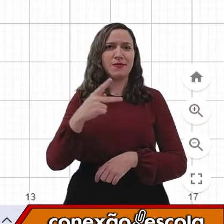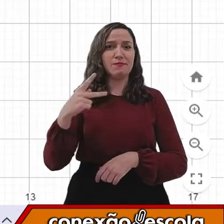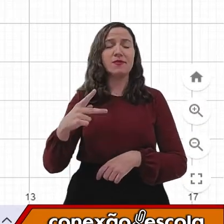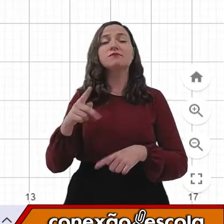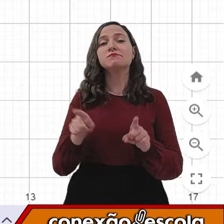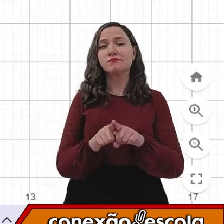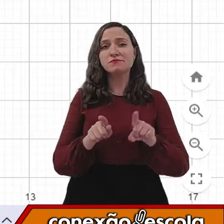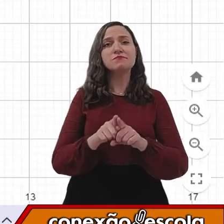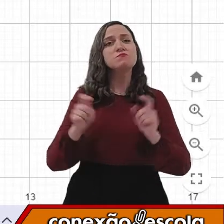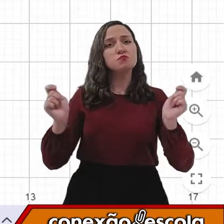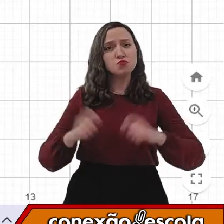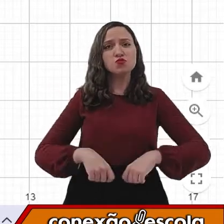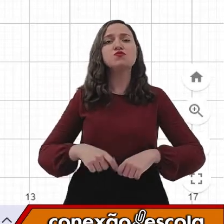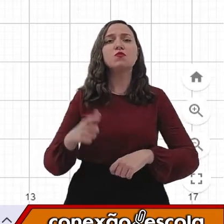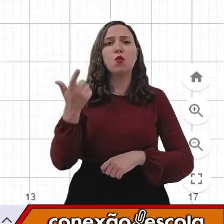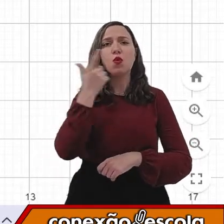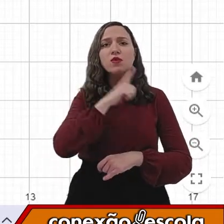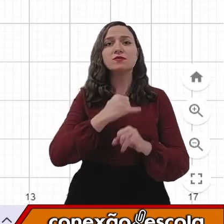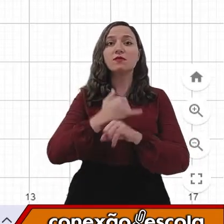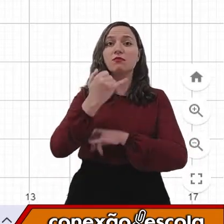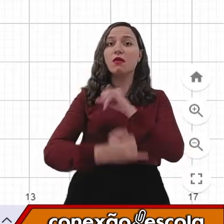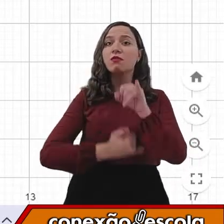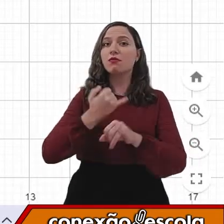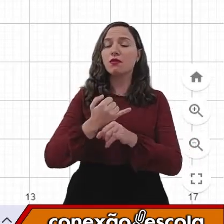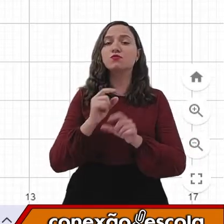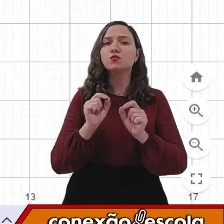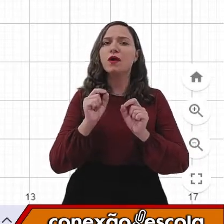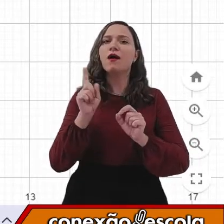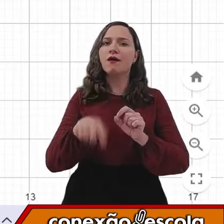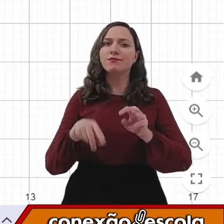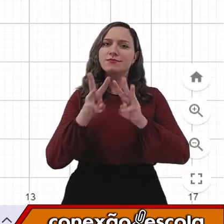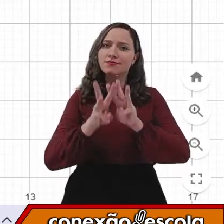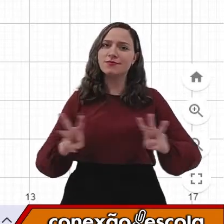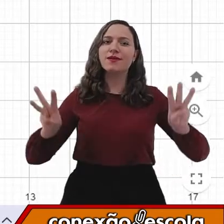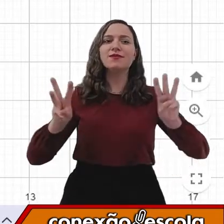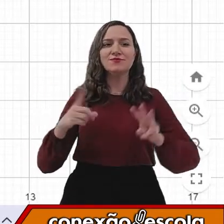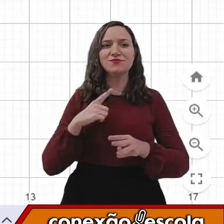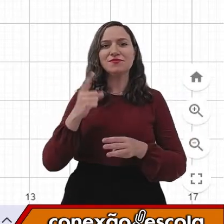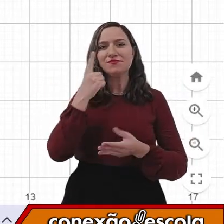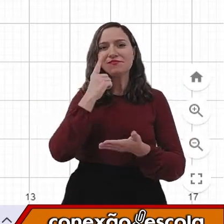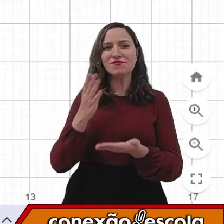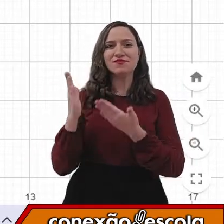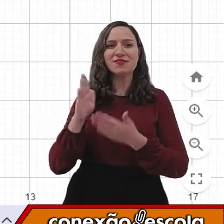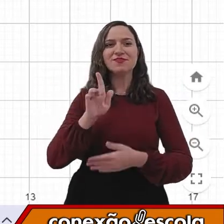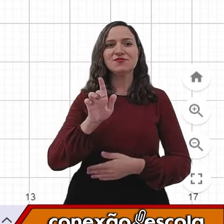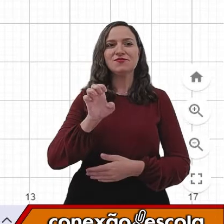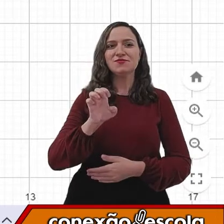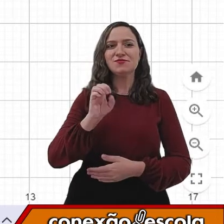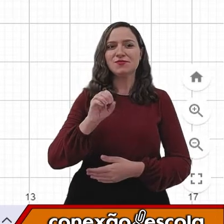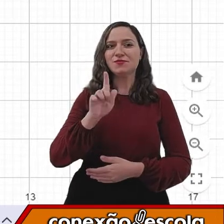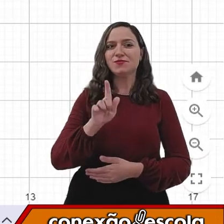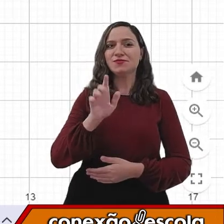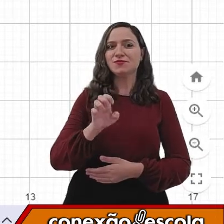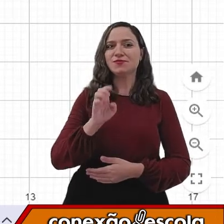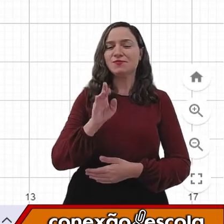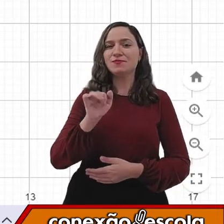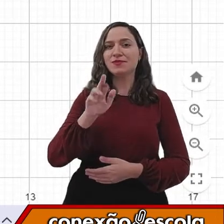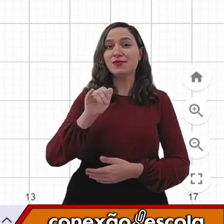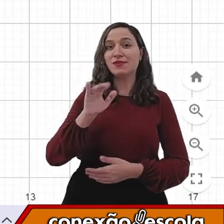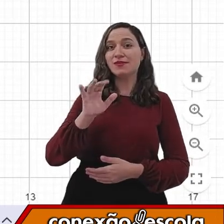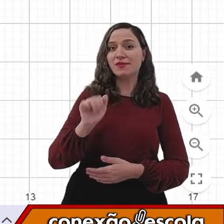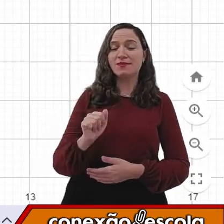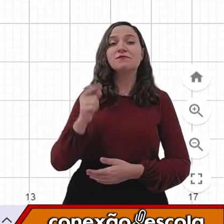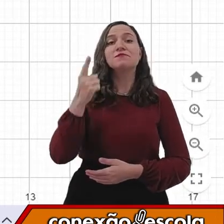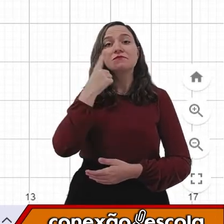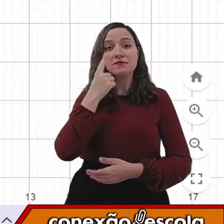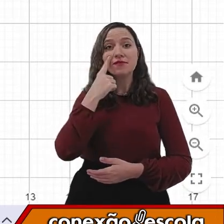quiser utilizar ele online no site do GeoGebra. Na atividade do Conexão Escola, acessando o site,